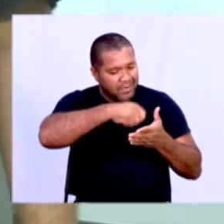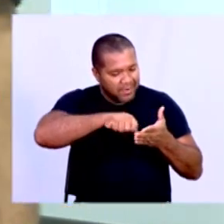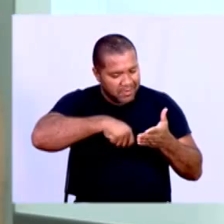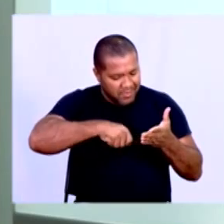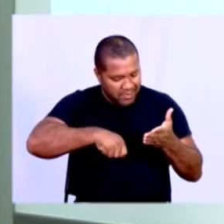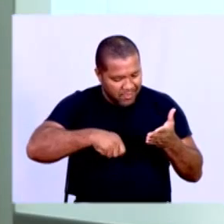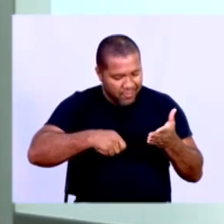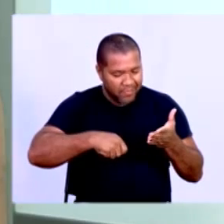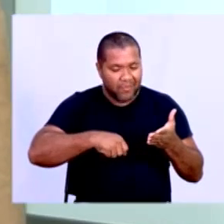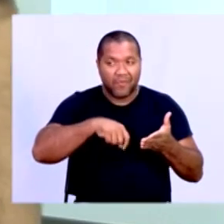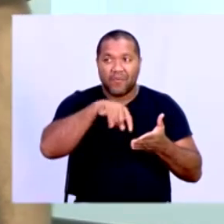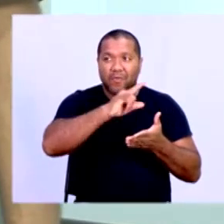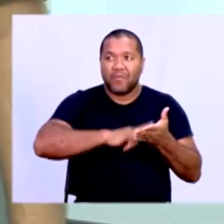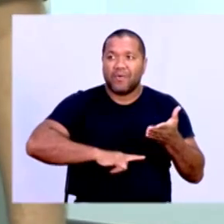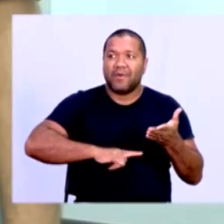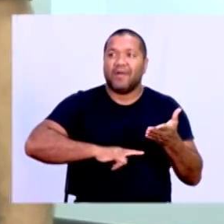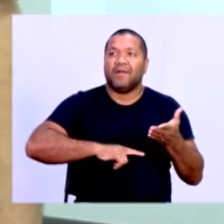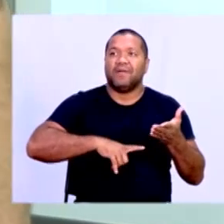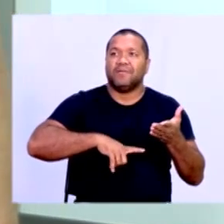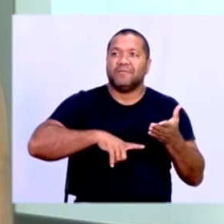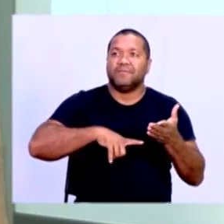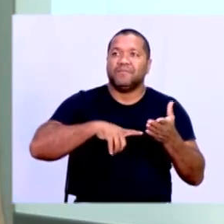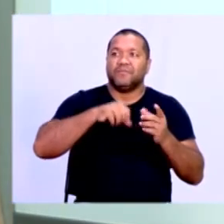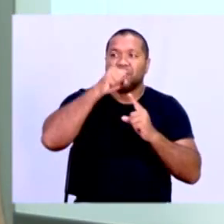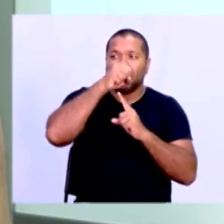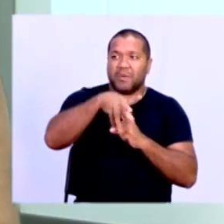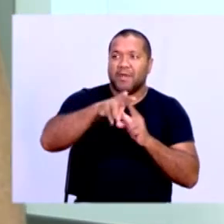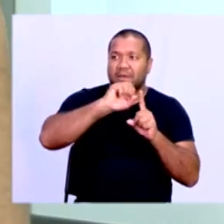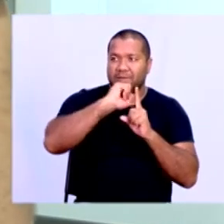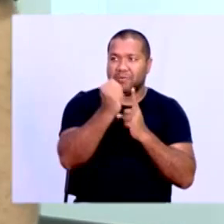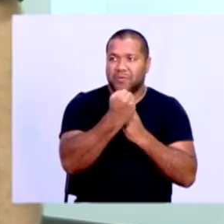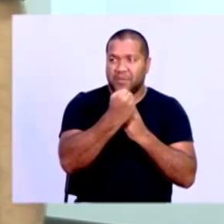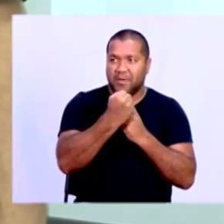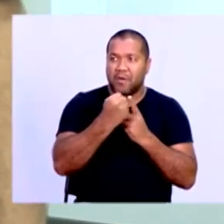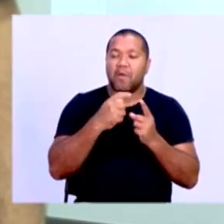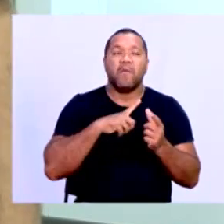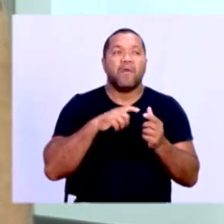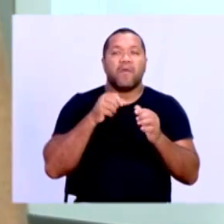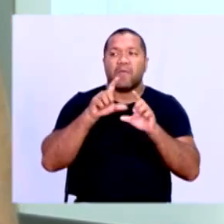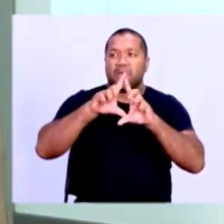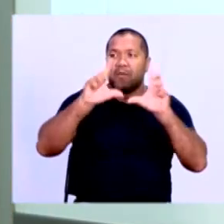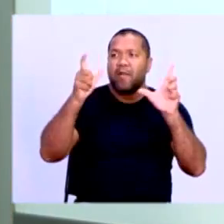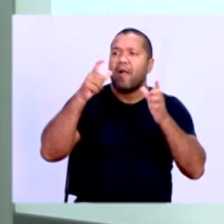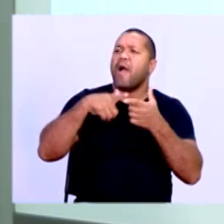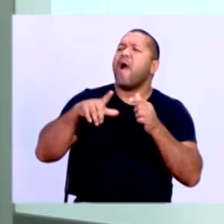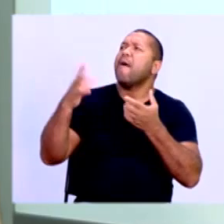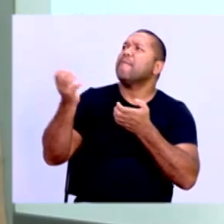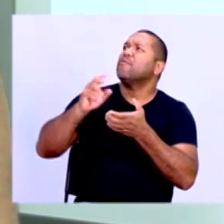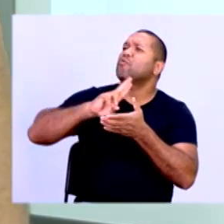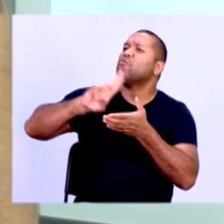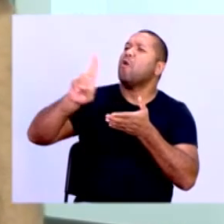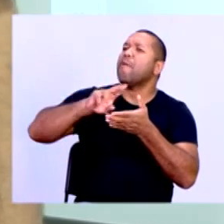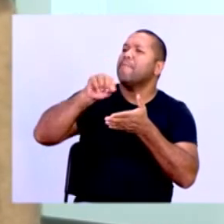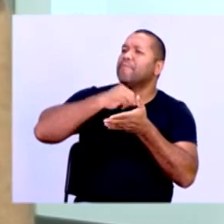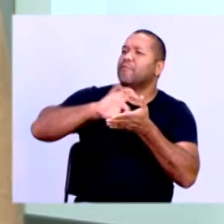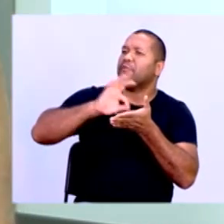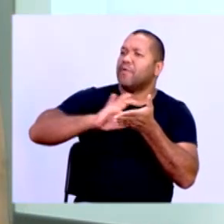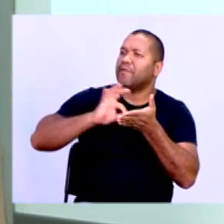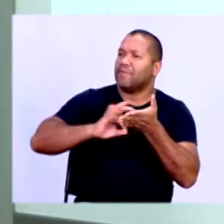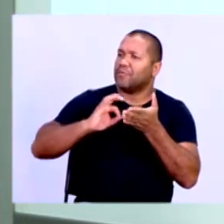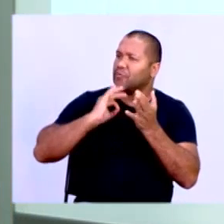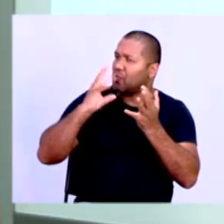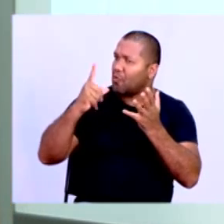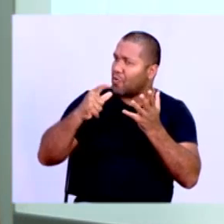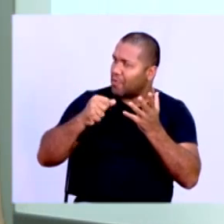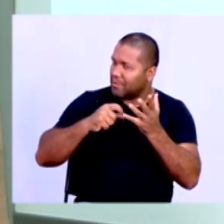de uma rede social. Para você entrar, você preenche todos os seus dados. Na hora que você clica no botão de enviar, aquilo está